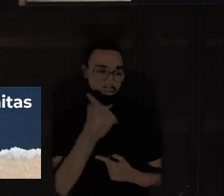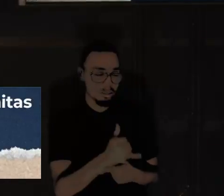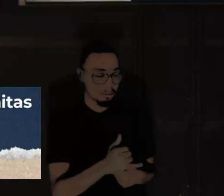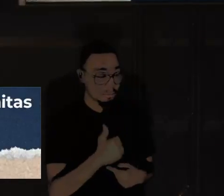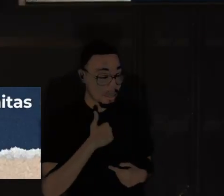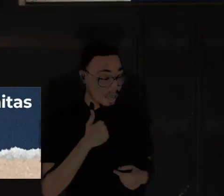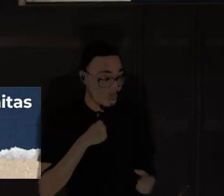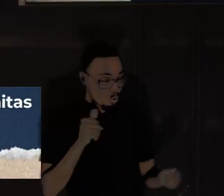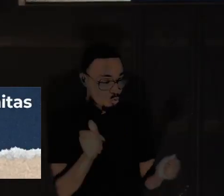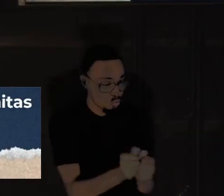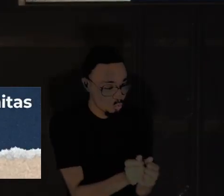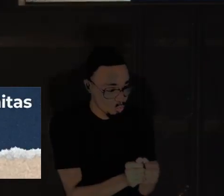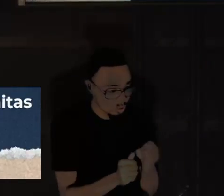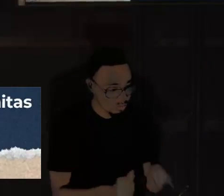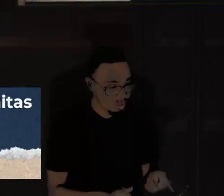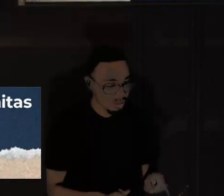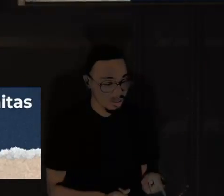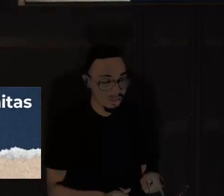você.